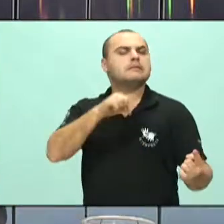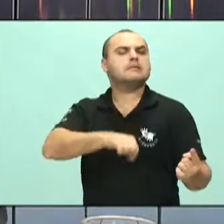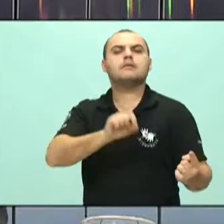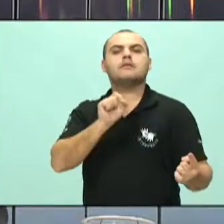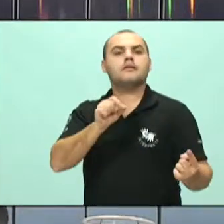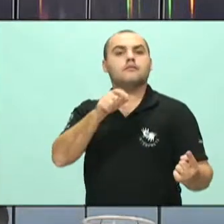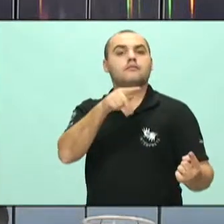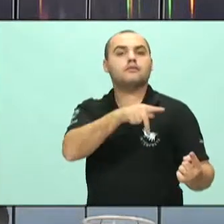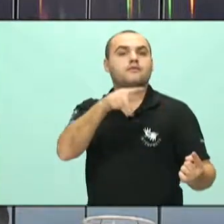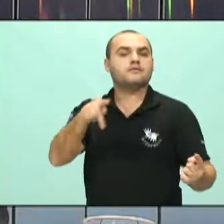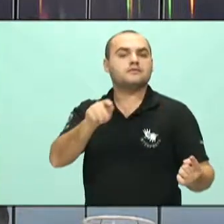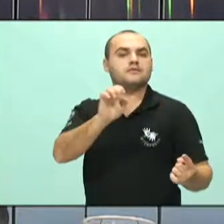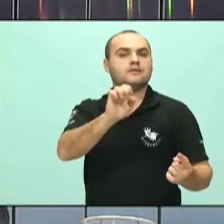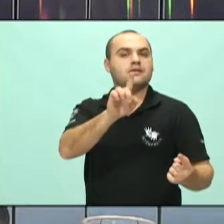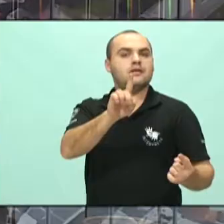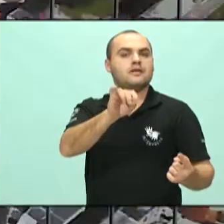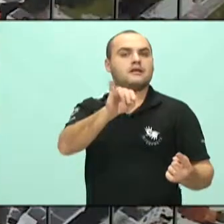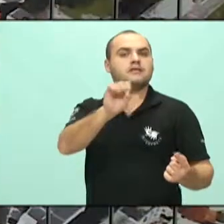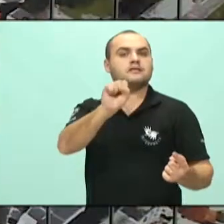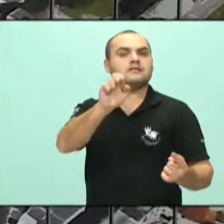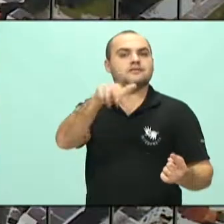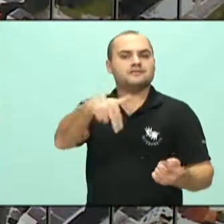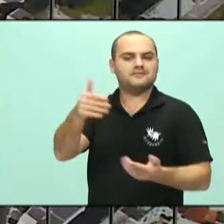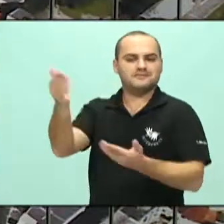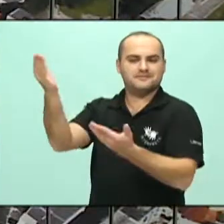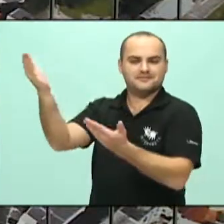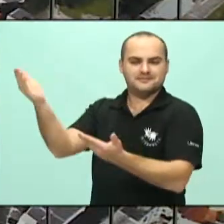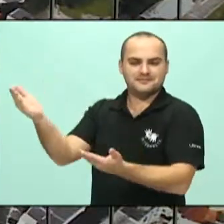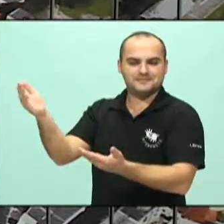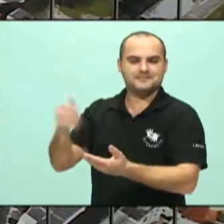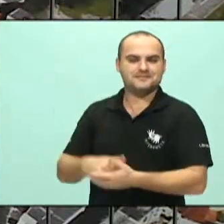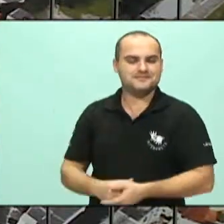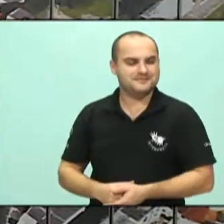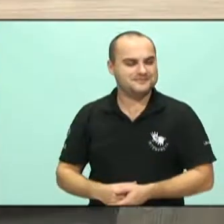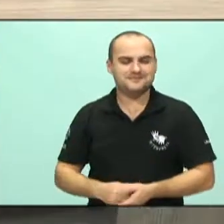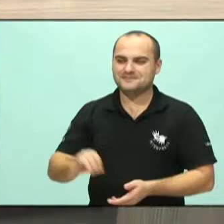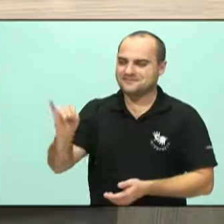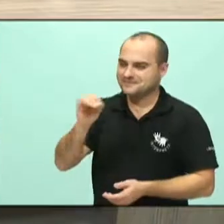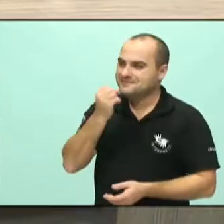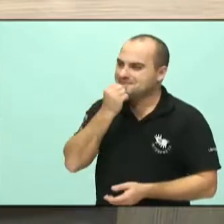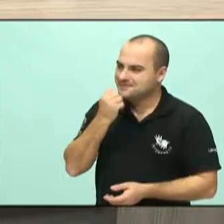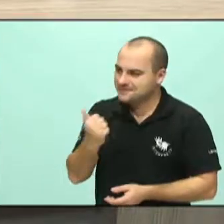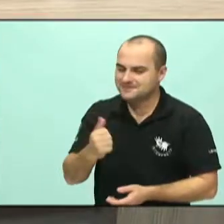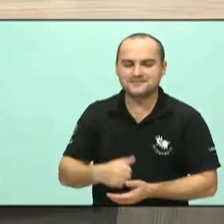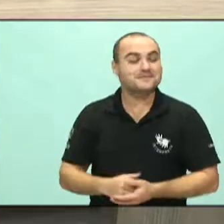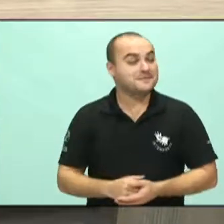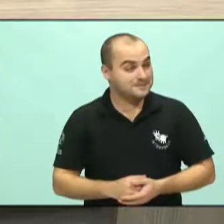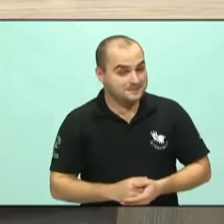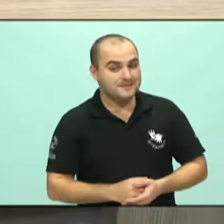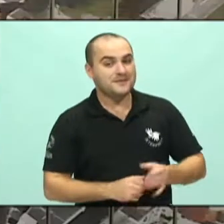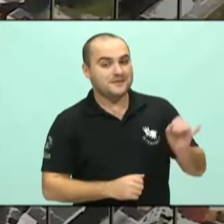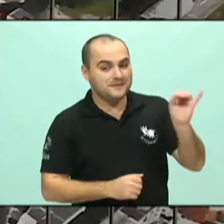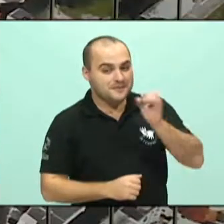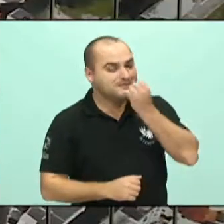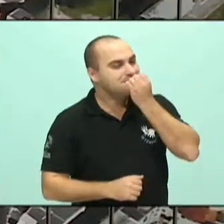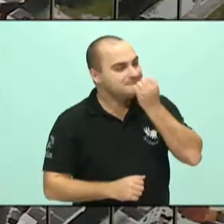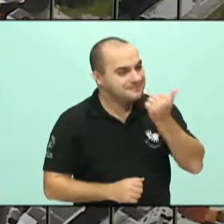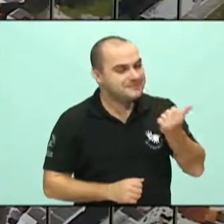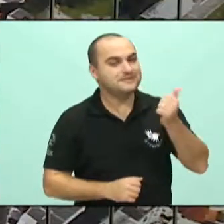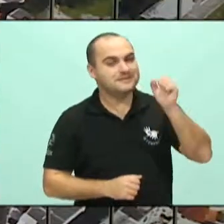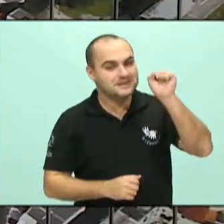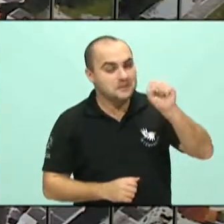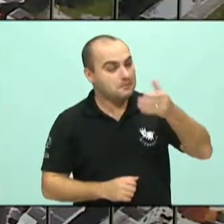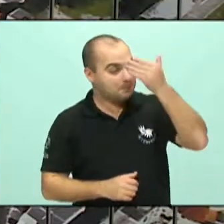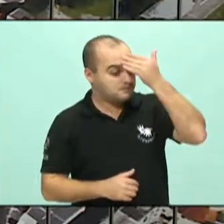o professor e historiador Edson Dávila. Olá, tudo bem, professor? Tudo bem, muito obrigado